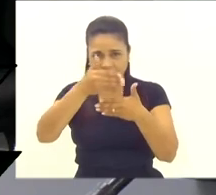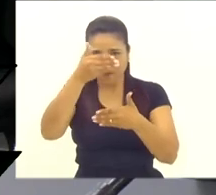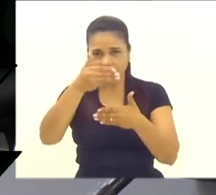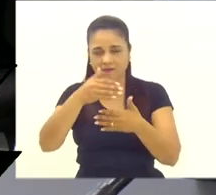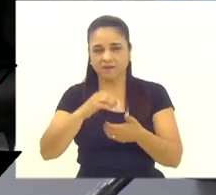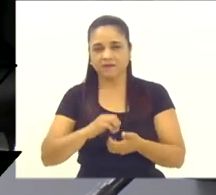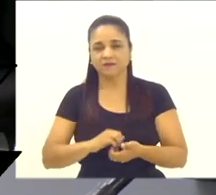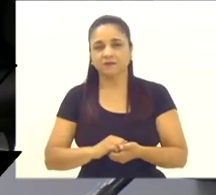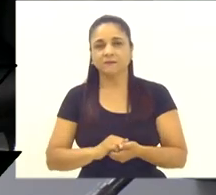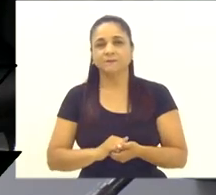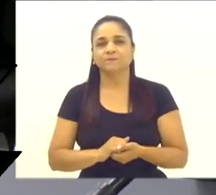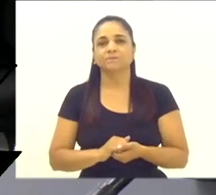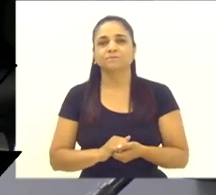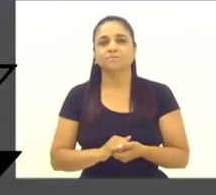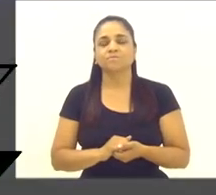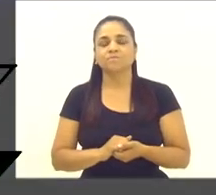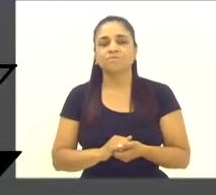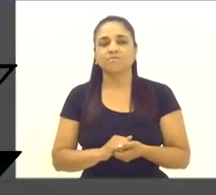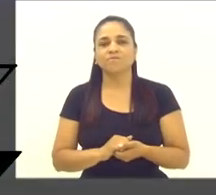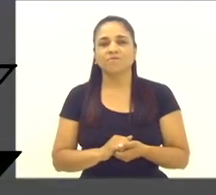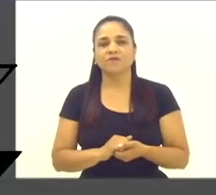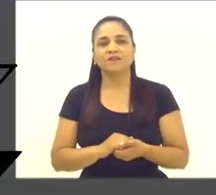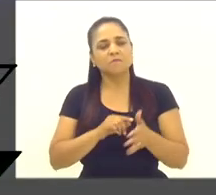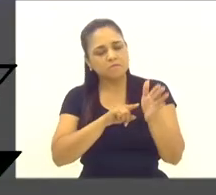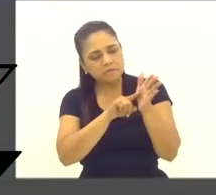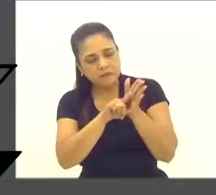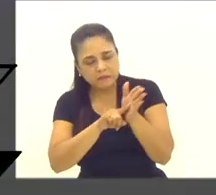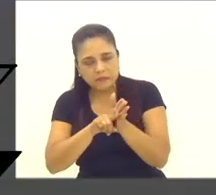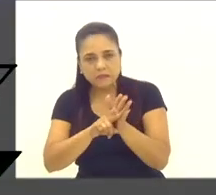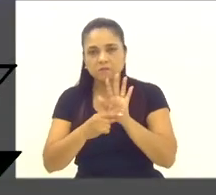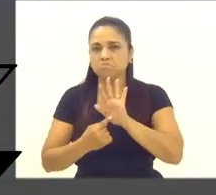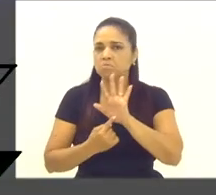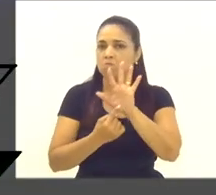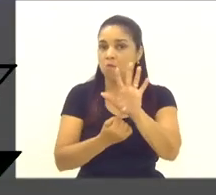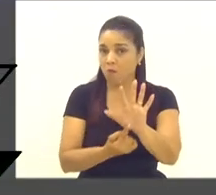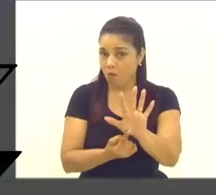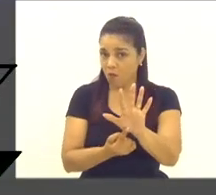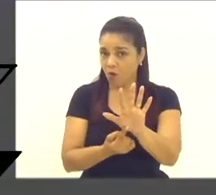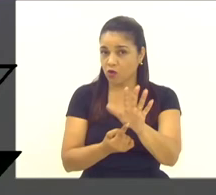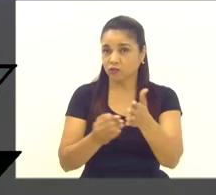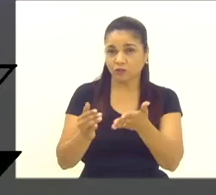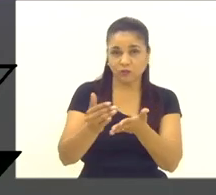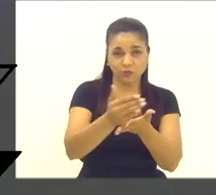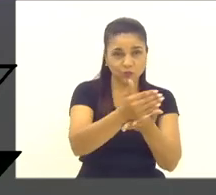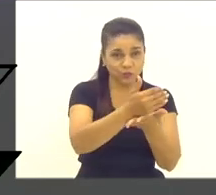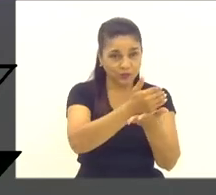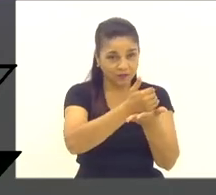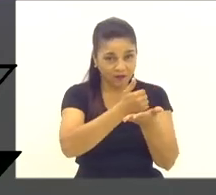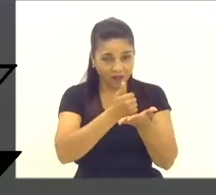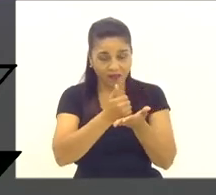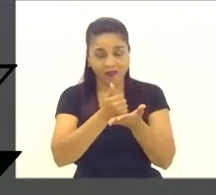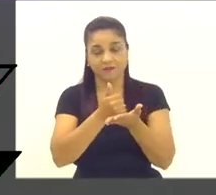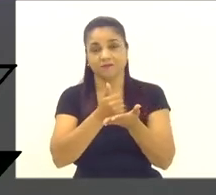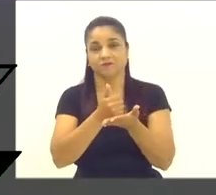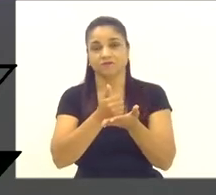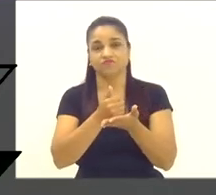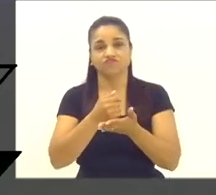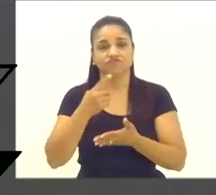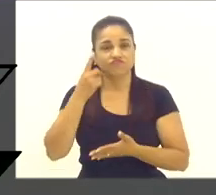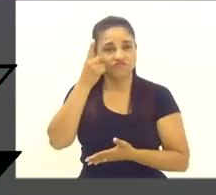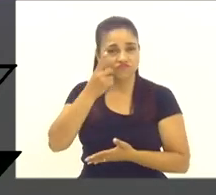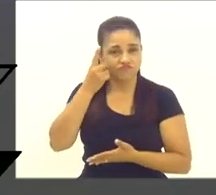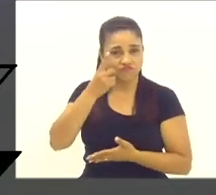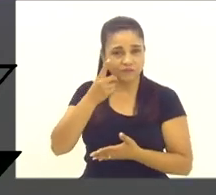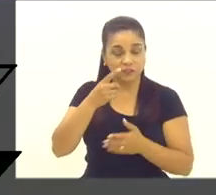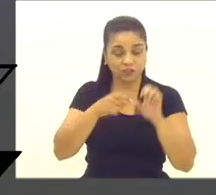slide por favor apesar da pesquisa mostrar né que um dado da pesquisa também é que as parlamentares